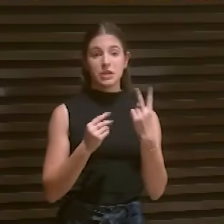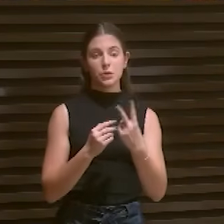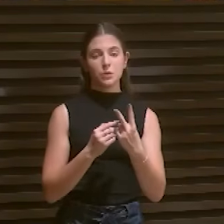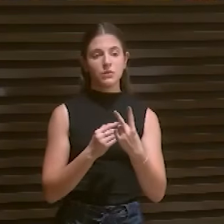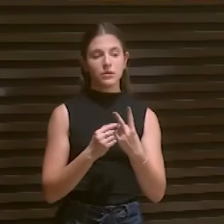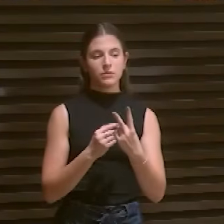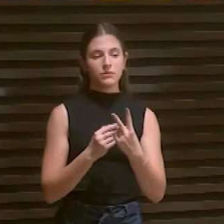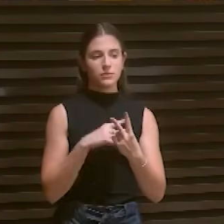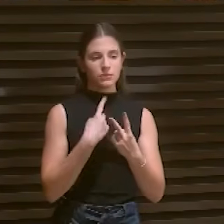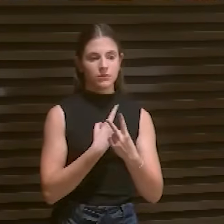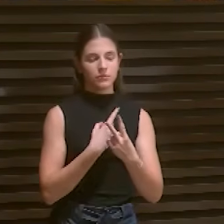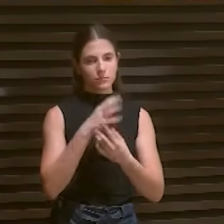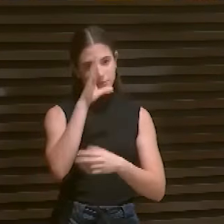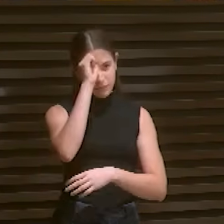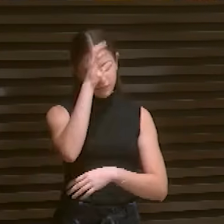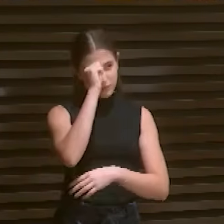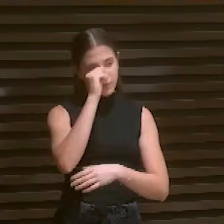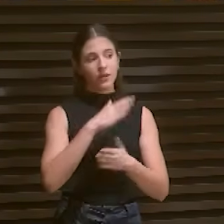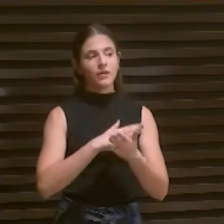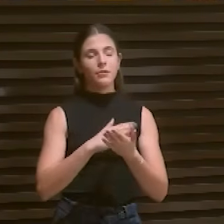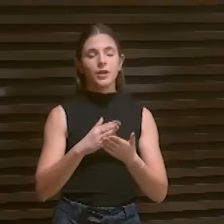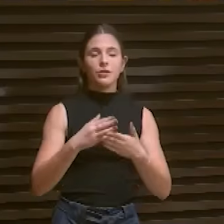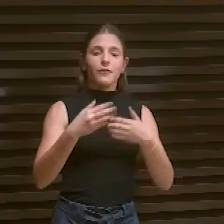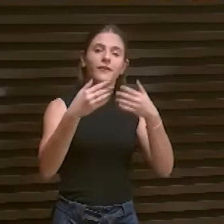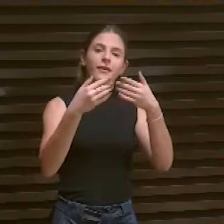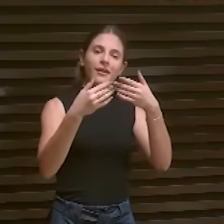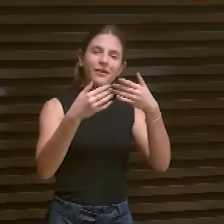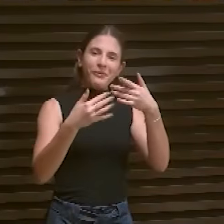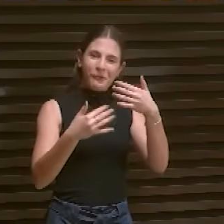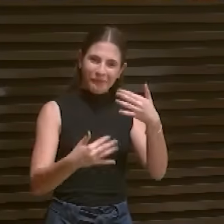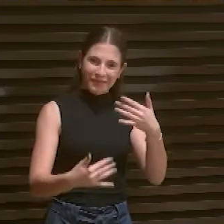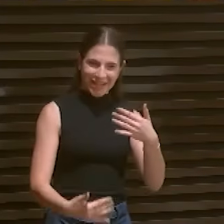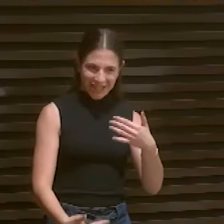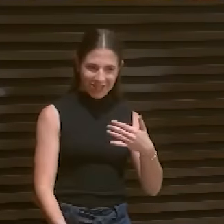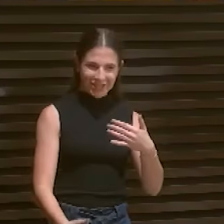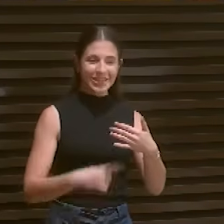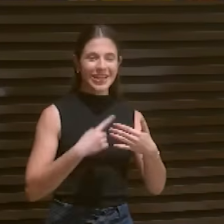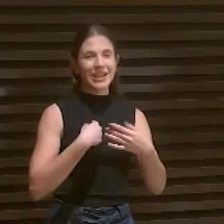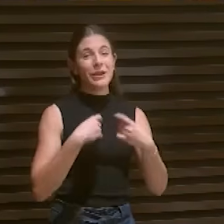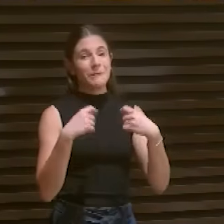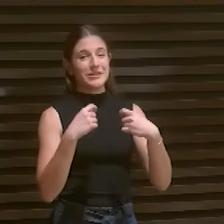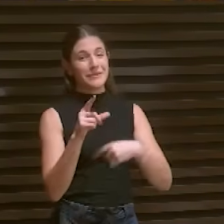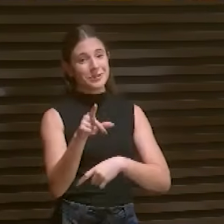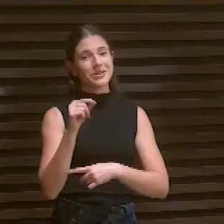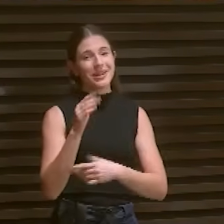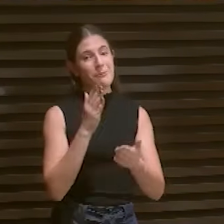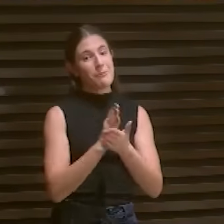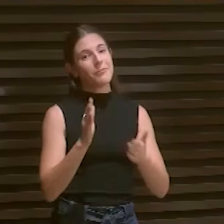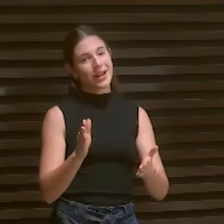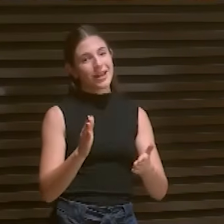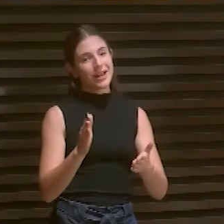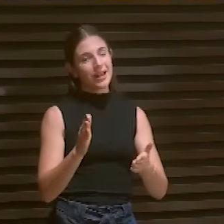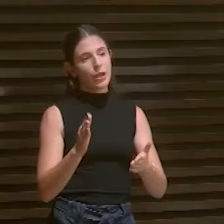começou a ficar tão grande que eu tive que tomar uma decisão. Falei, não, vou parar por aqui. Nós vamos seguir